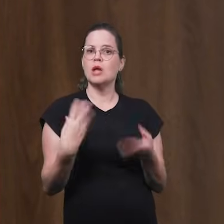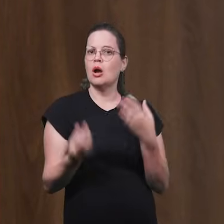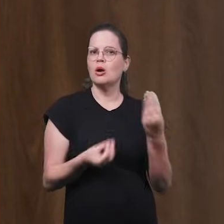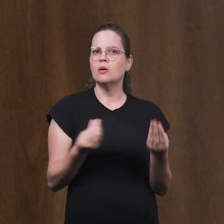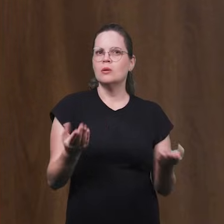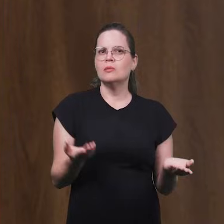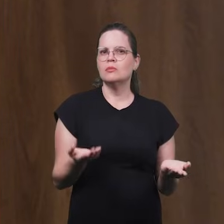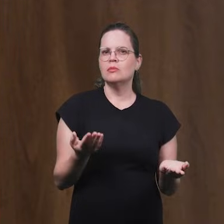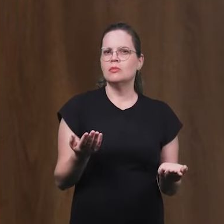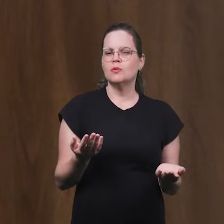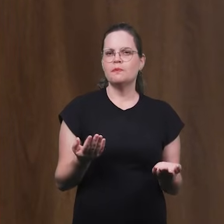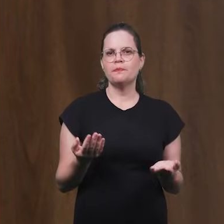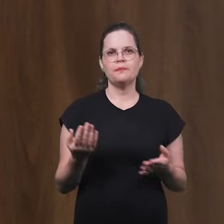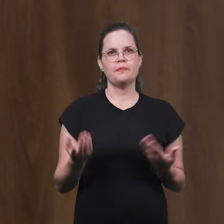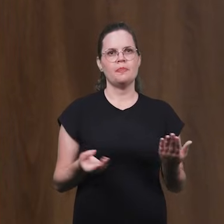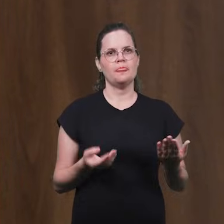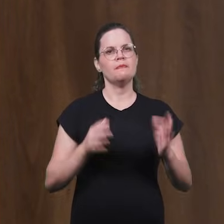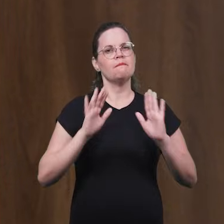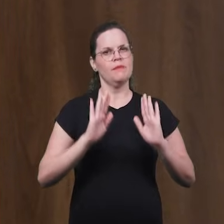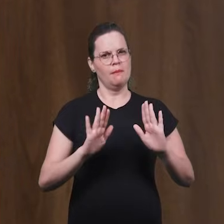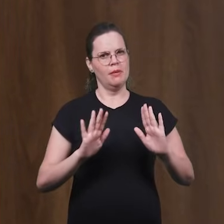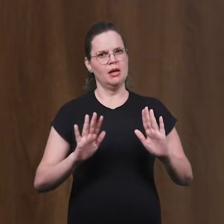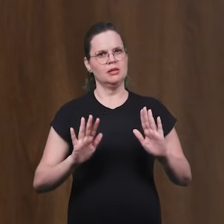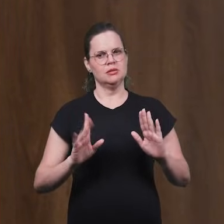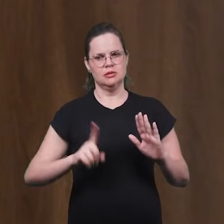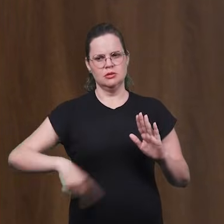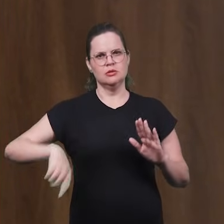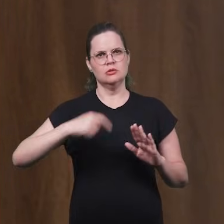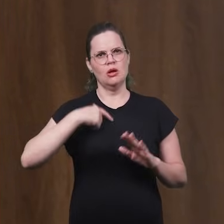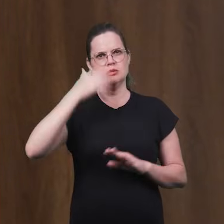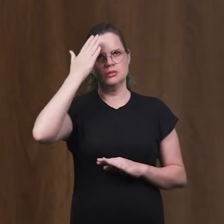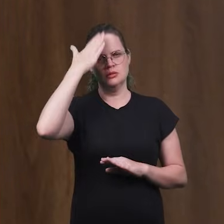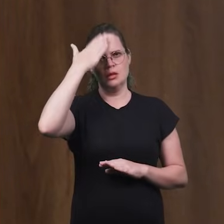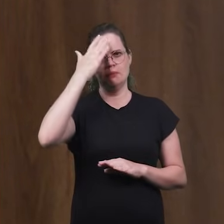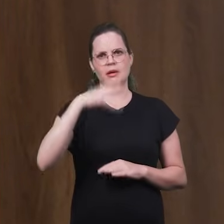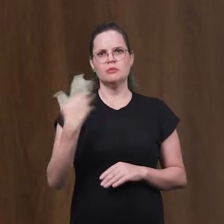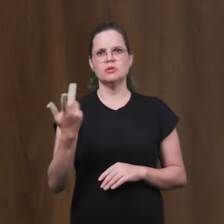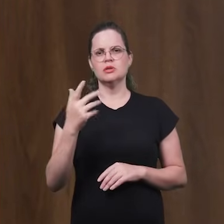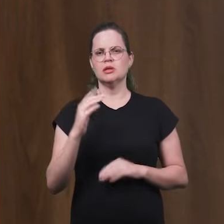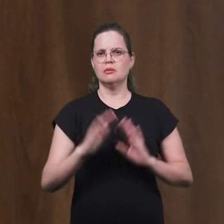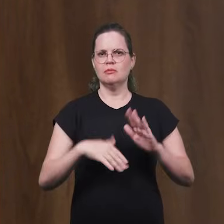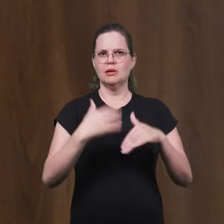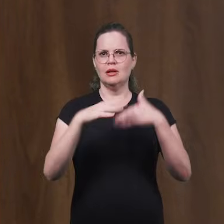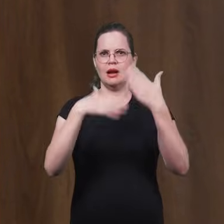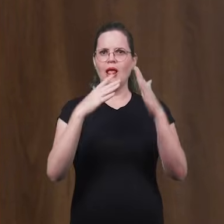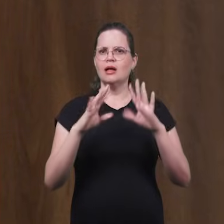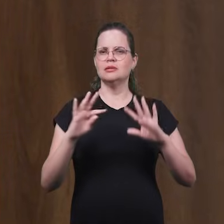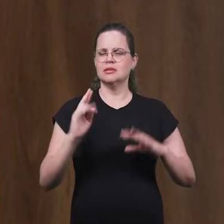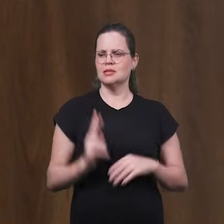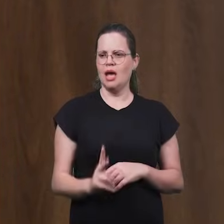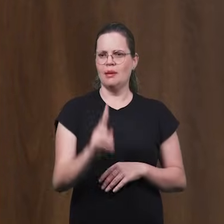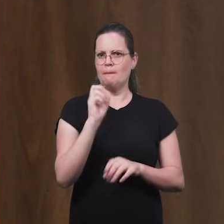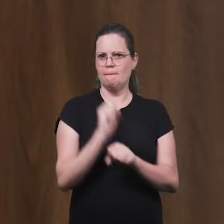assim, o ponto que isso chegou. Mas ainda assim, a gente sabe que as coisas não param de evoluir.